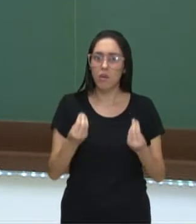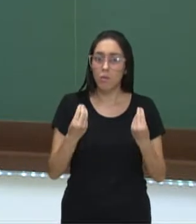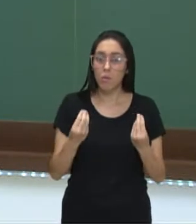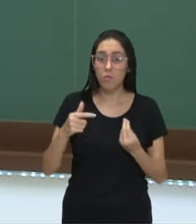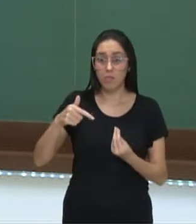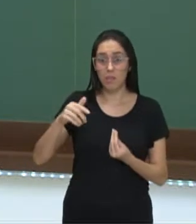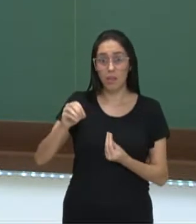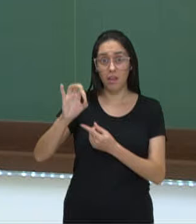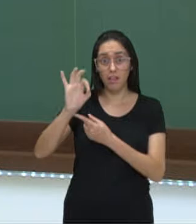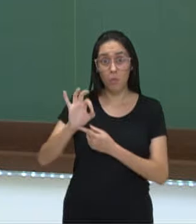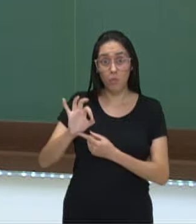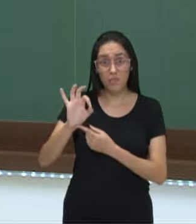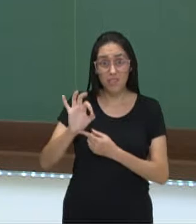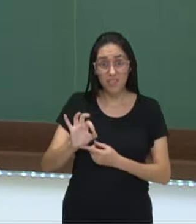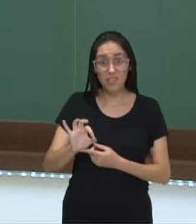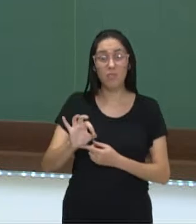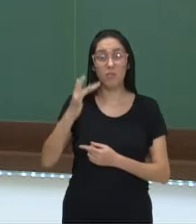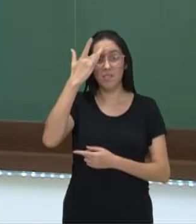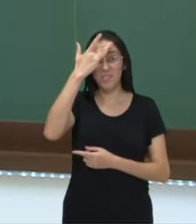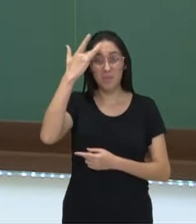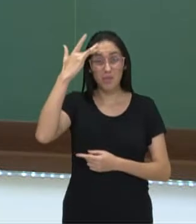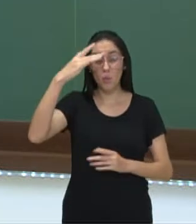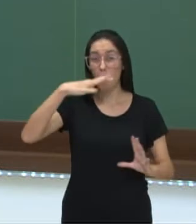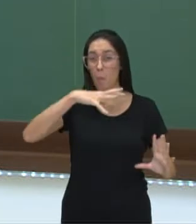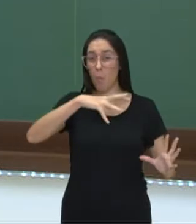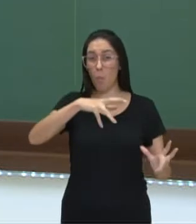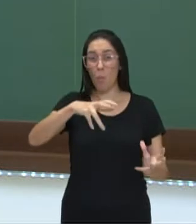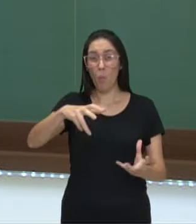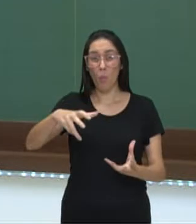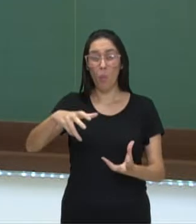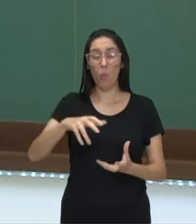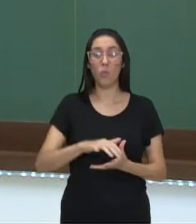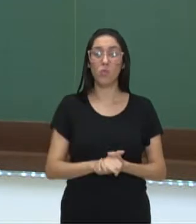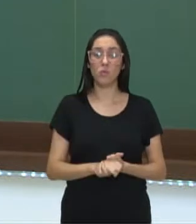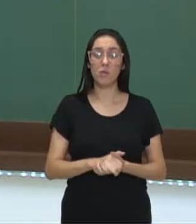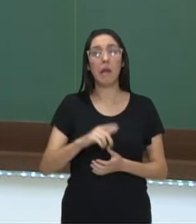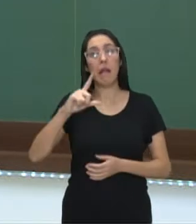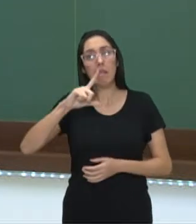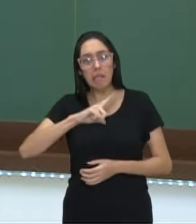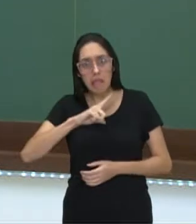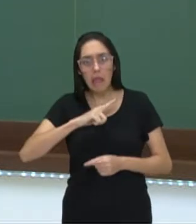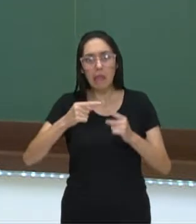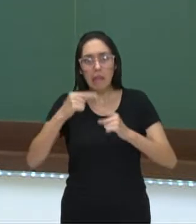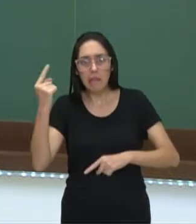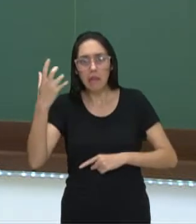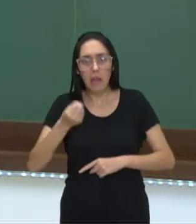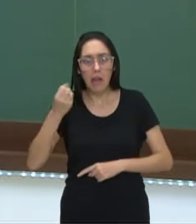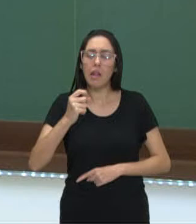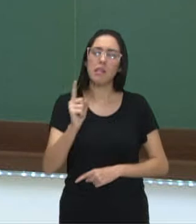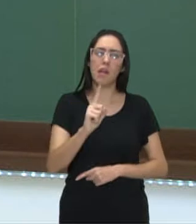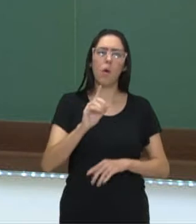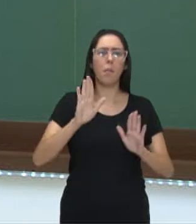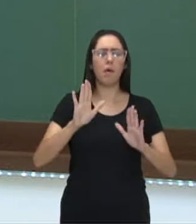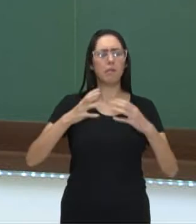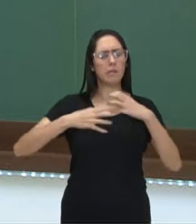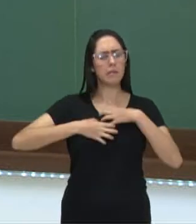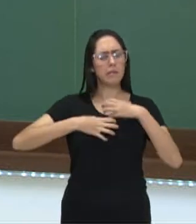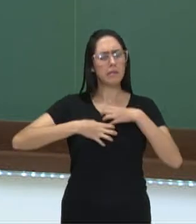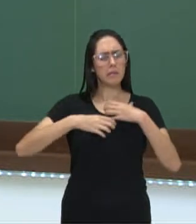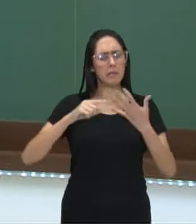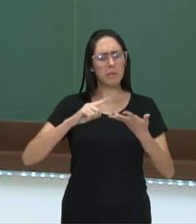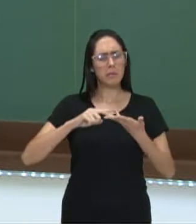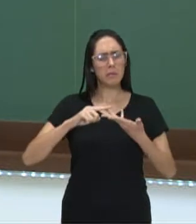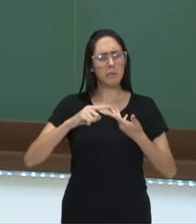70% da população mundial. Não estou falando que elas têm intolerância, mas elas apresentam sinais e sintomas de